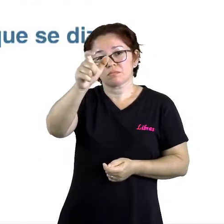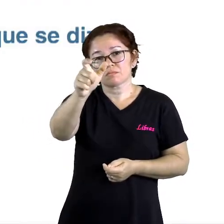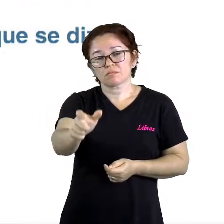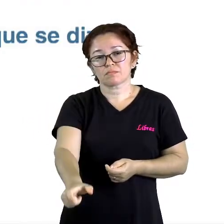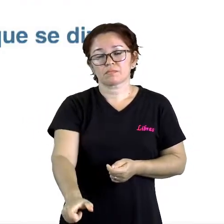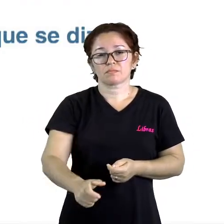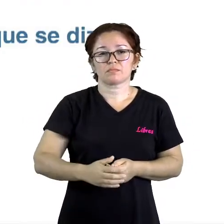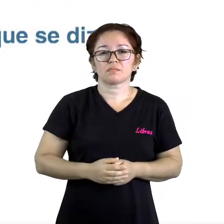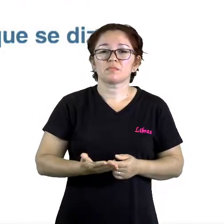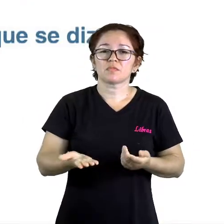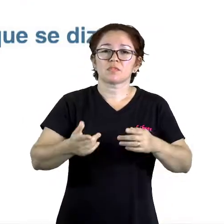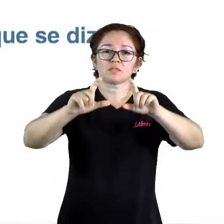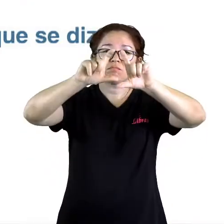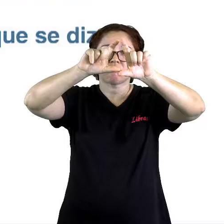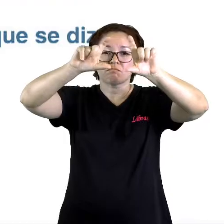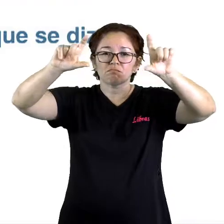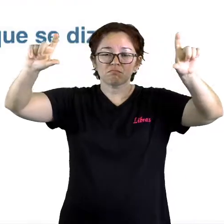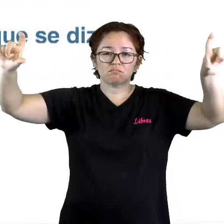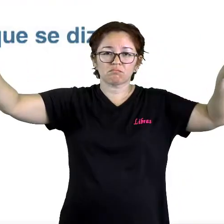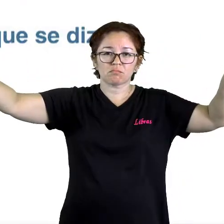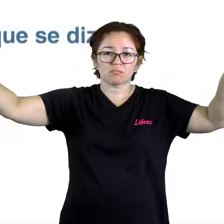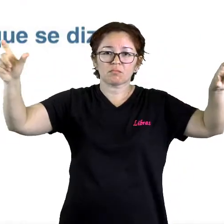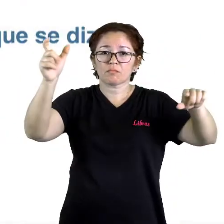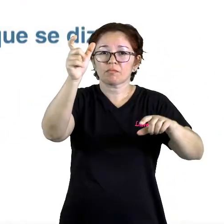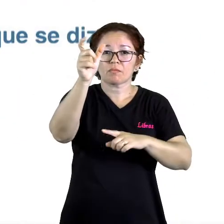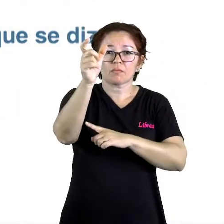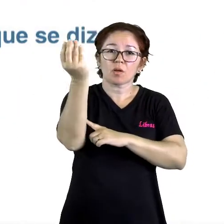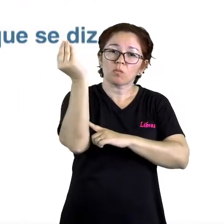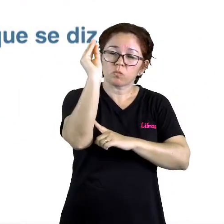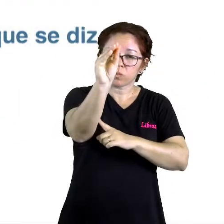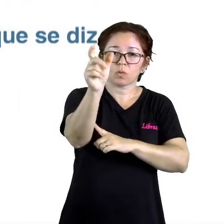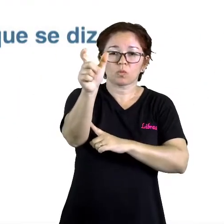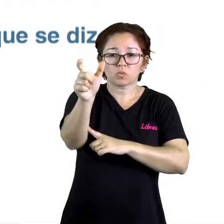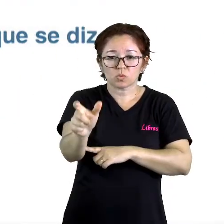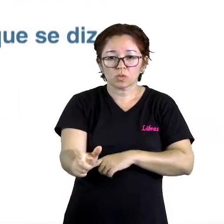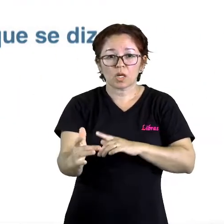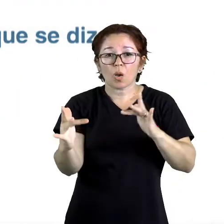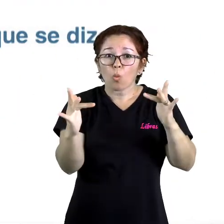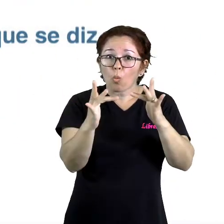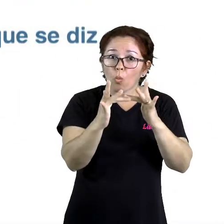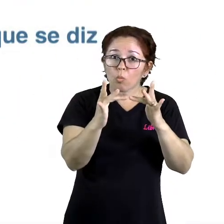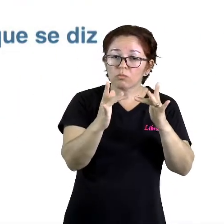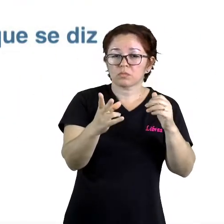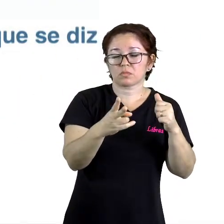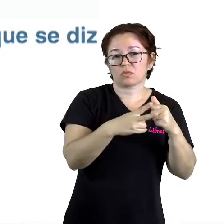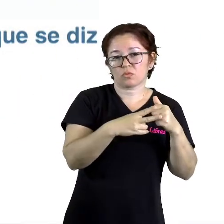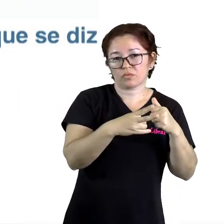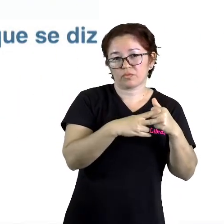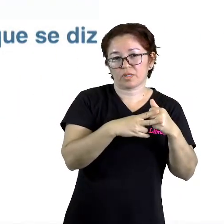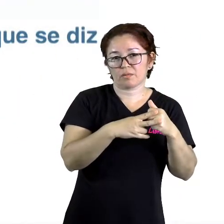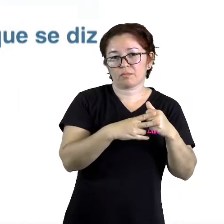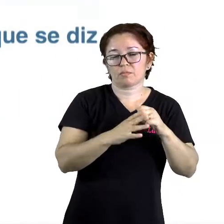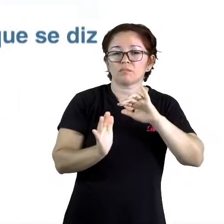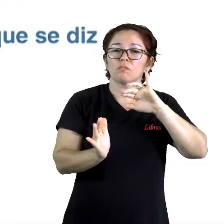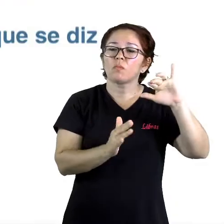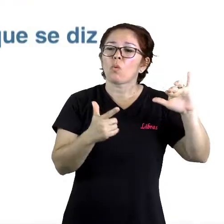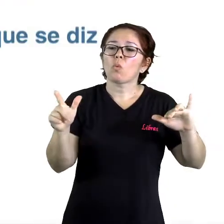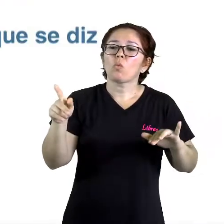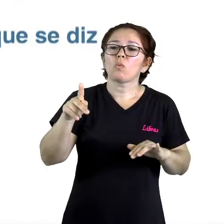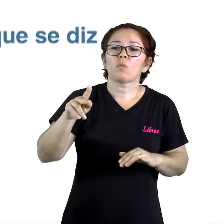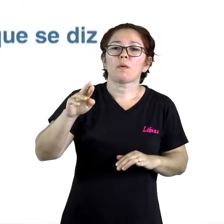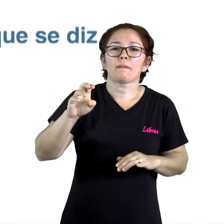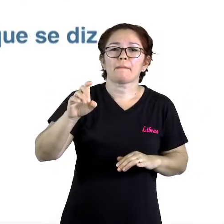o sujeito é o elemento que estabelece a concordância com o verbo. Por sua vez, o predicado é tudo aquilo que se diz